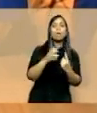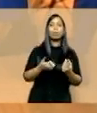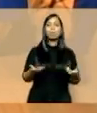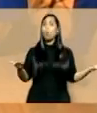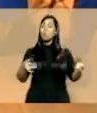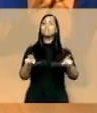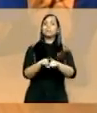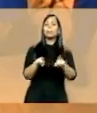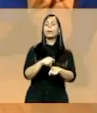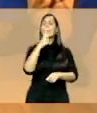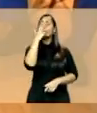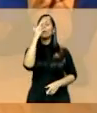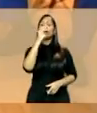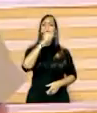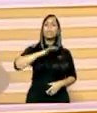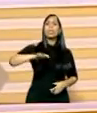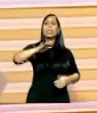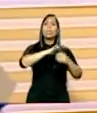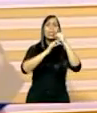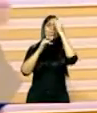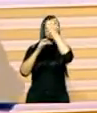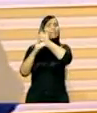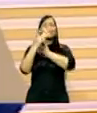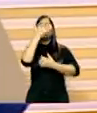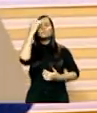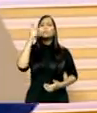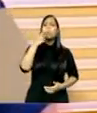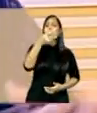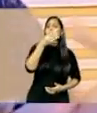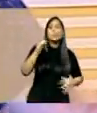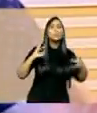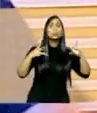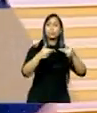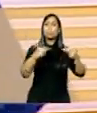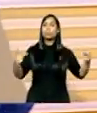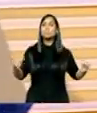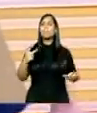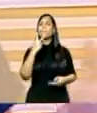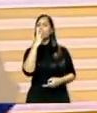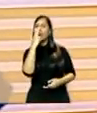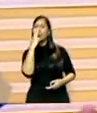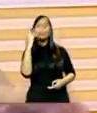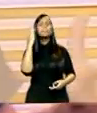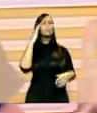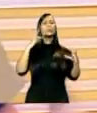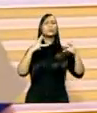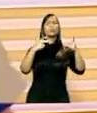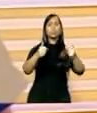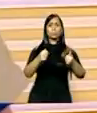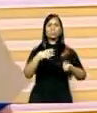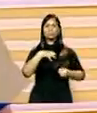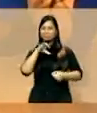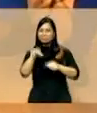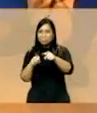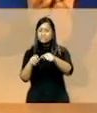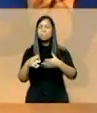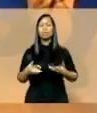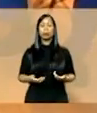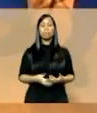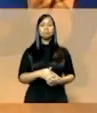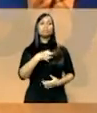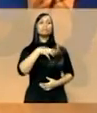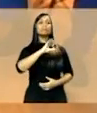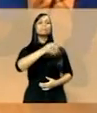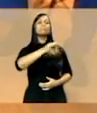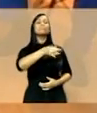em dia também parece que as pessoas têm que ter opinião sobre tudo, né? Parece que todo mundo tem que saber de tudo, né? Vocês não sentem isso? Eu